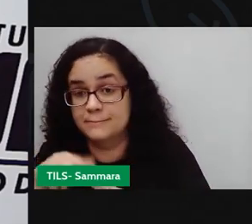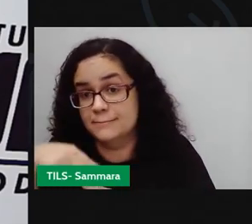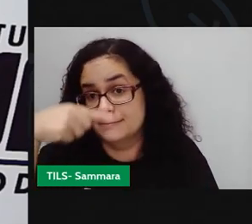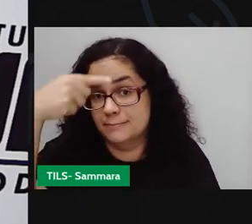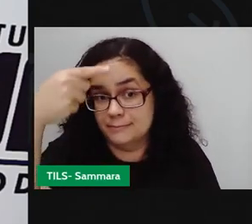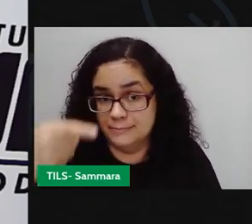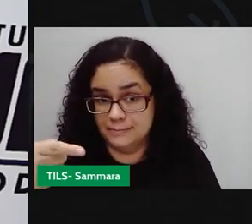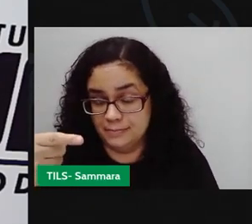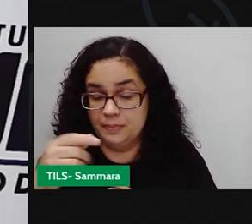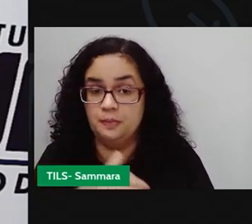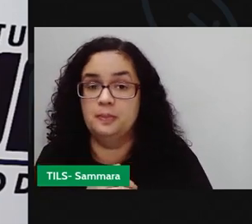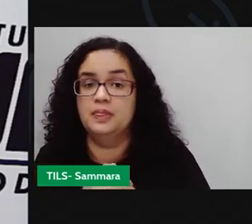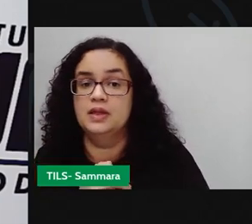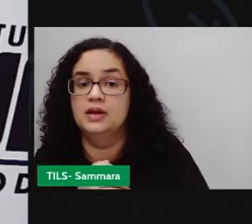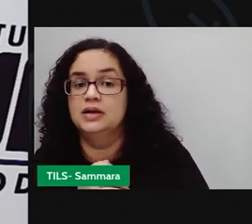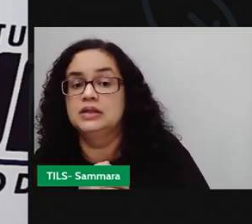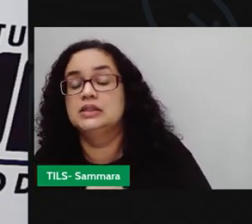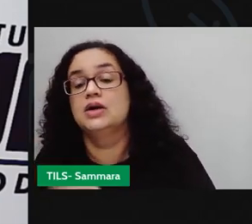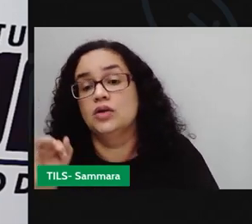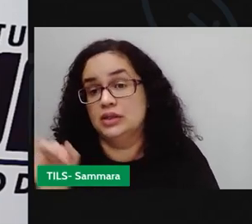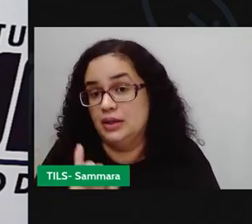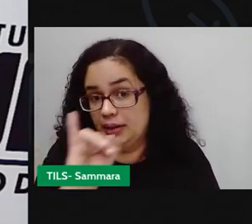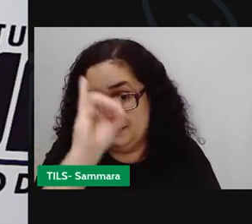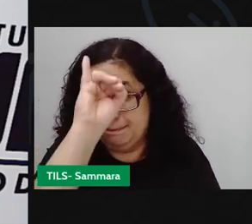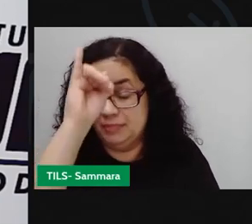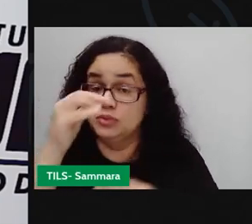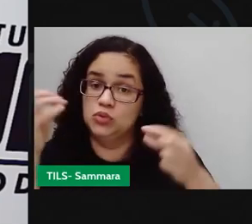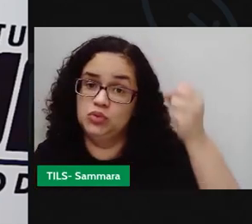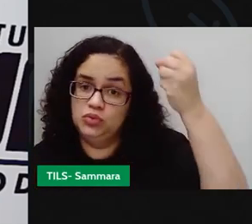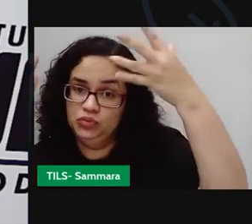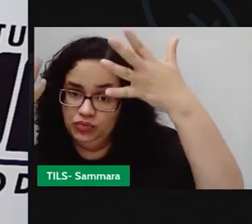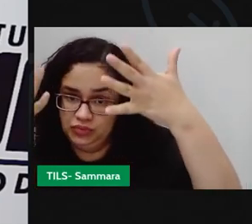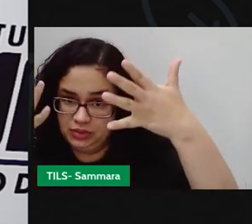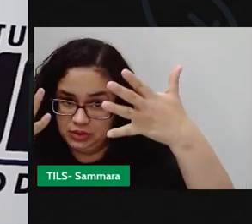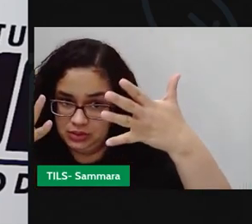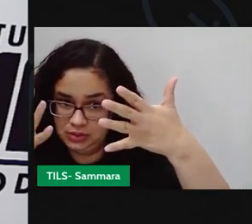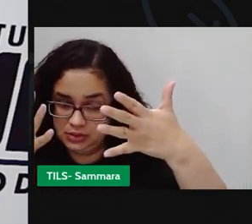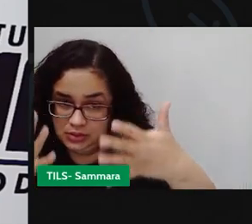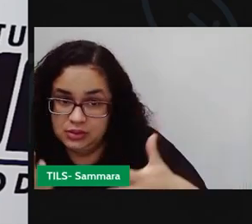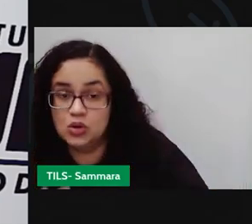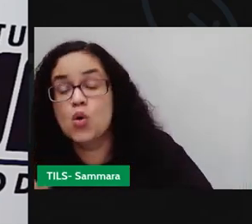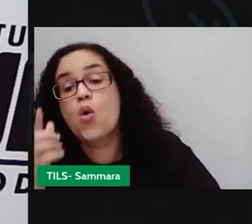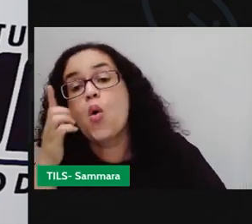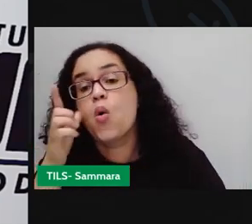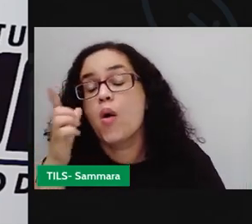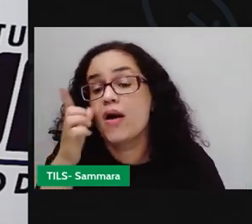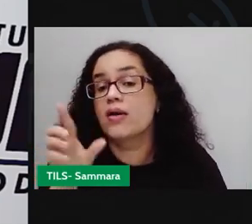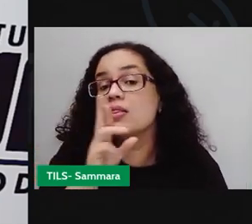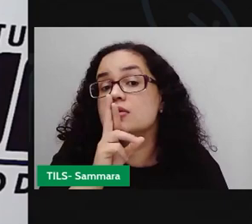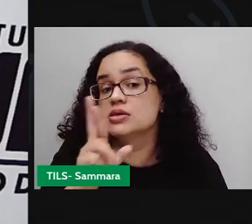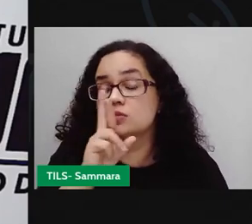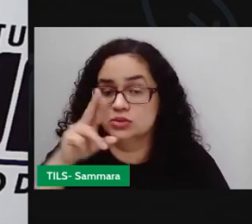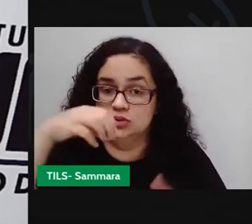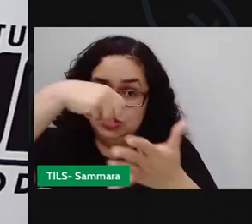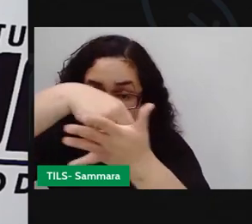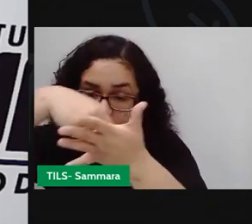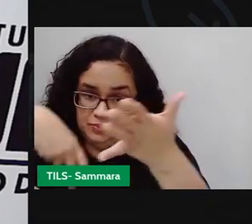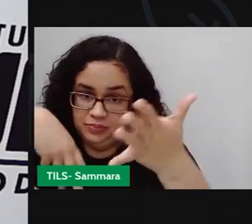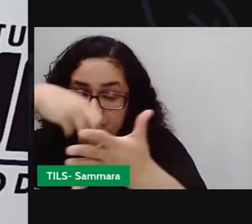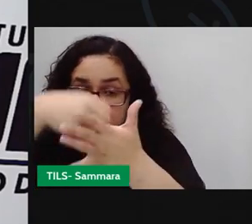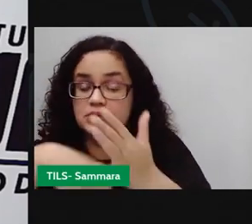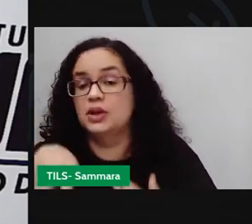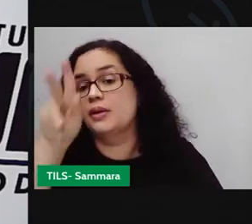lado da tela, para passar informações e explicações. Você conseguir responder aí as atividades que a